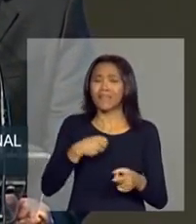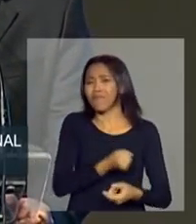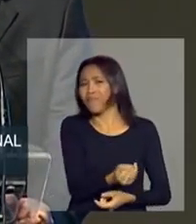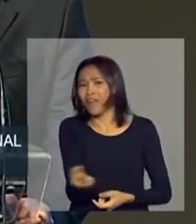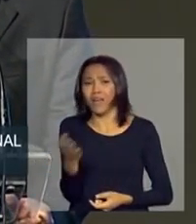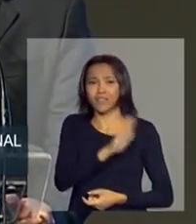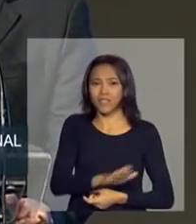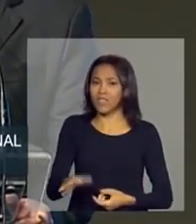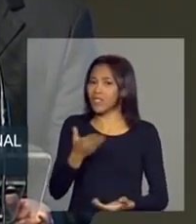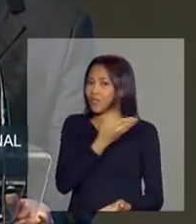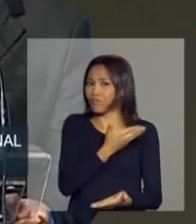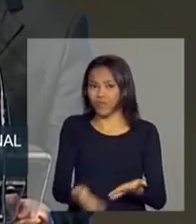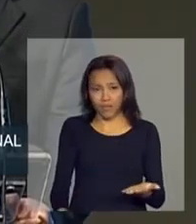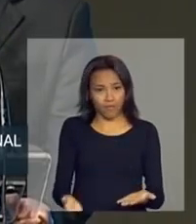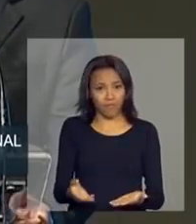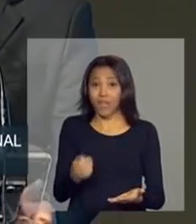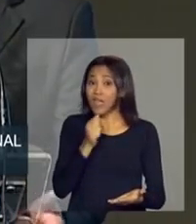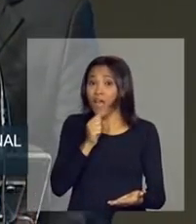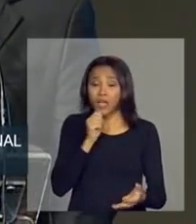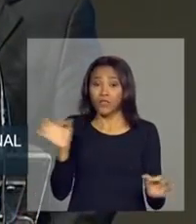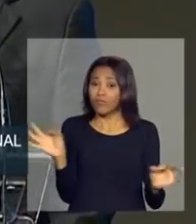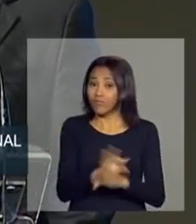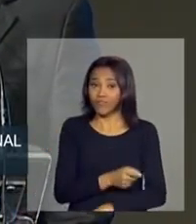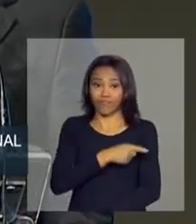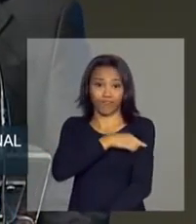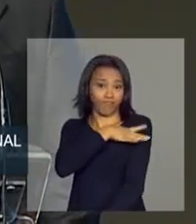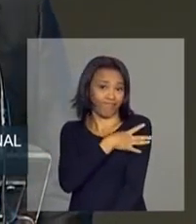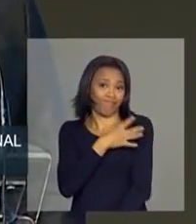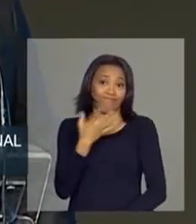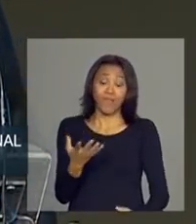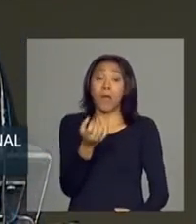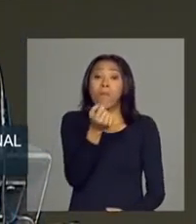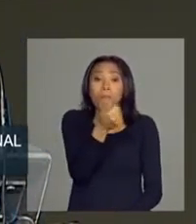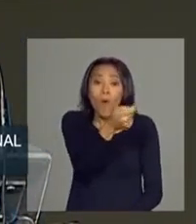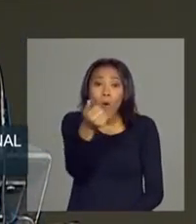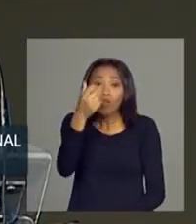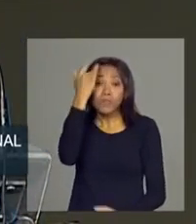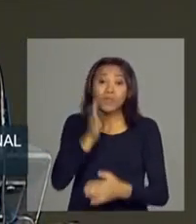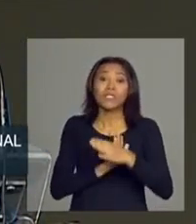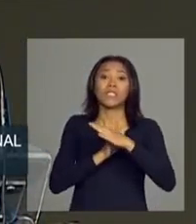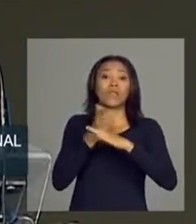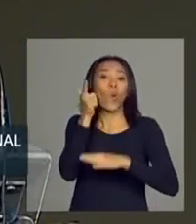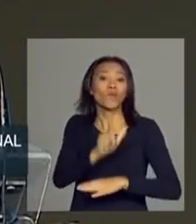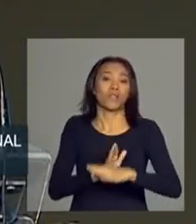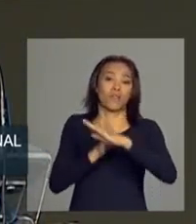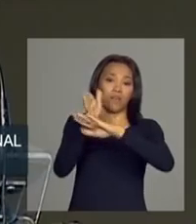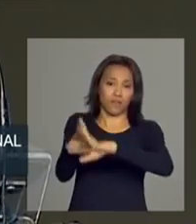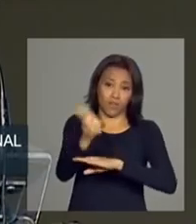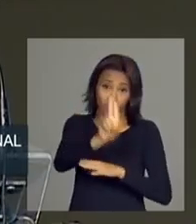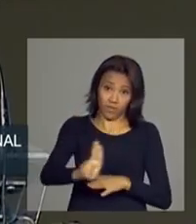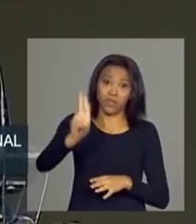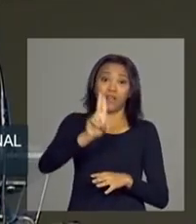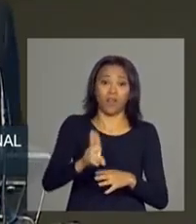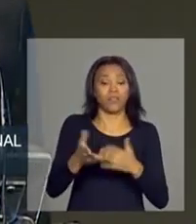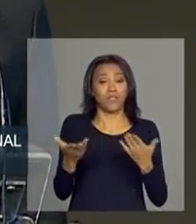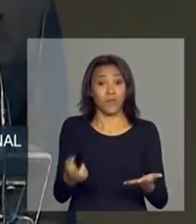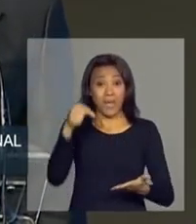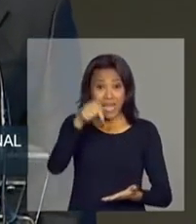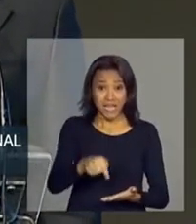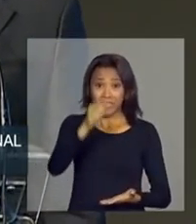A gente ainda tem legiões de analfabetos no Nordeste brasileiro. Ainda temos milhares